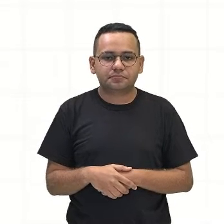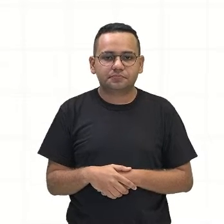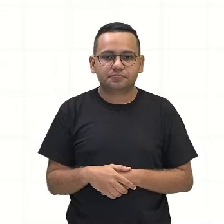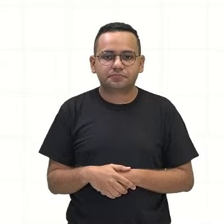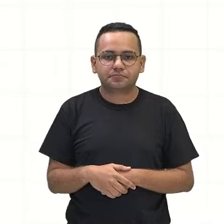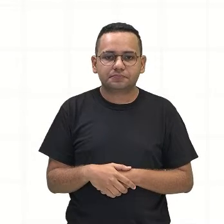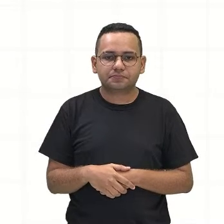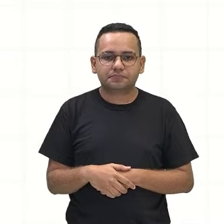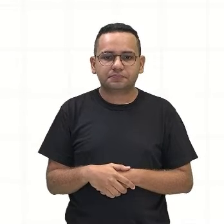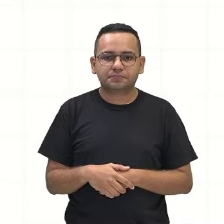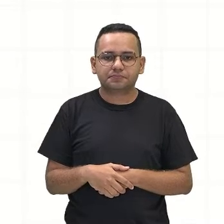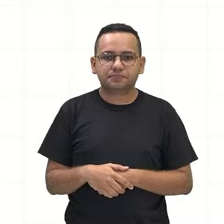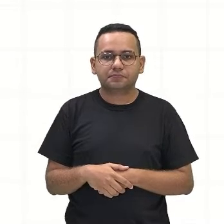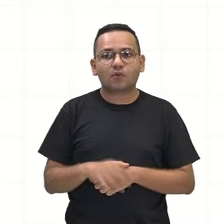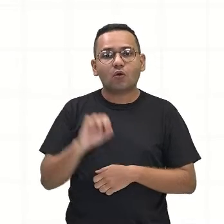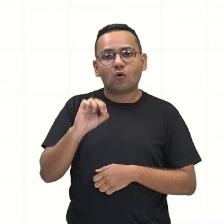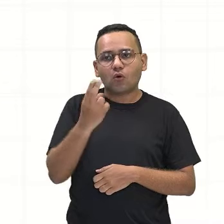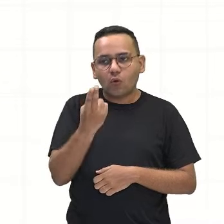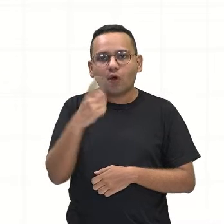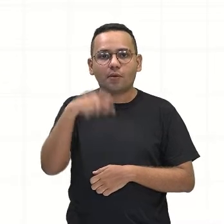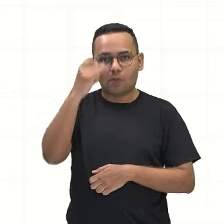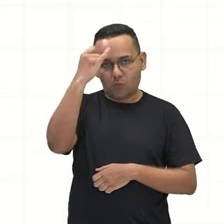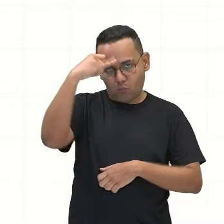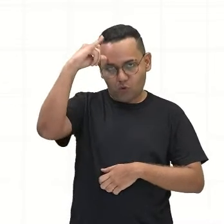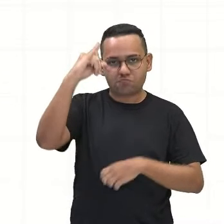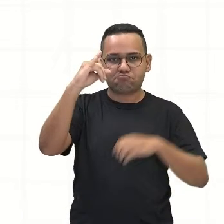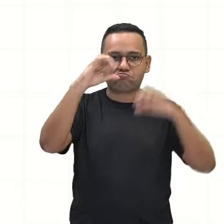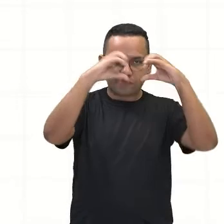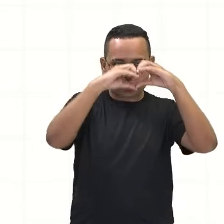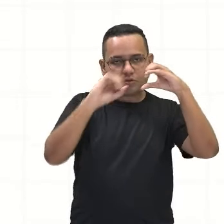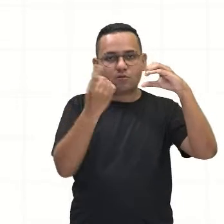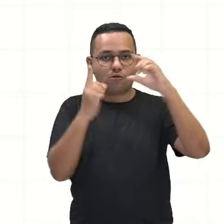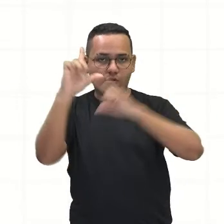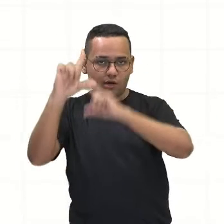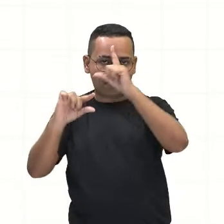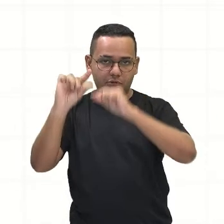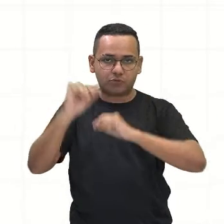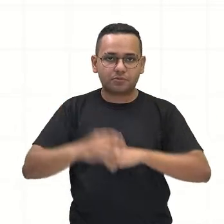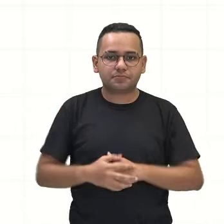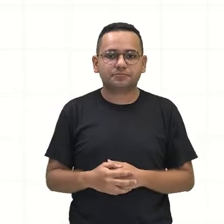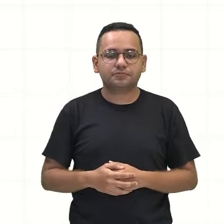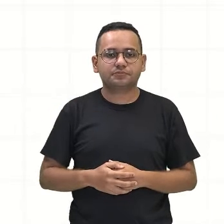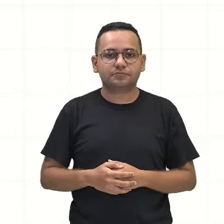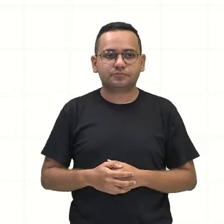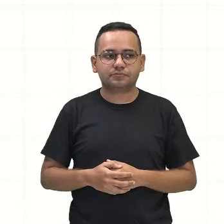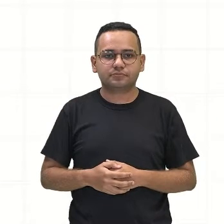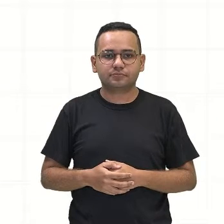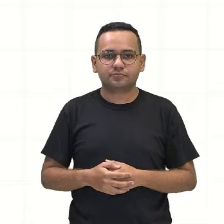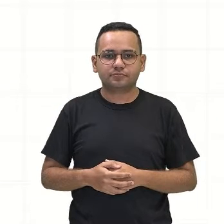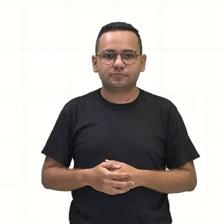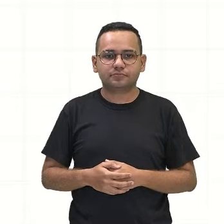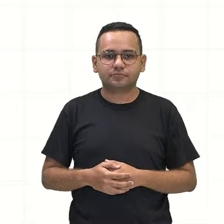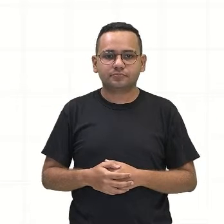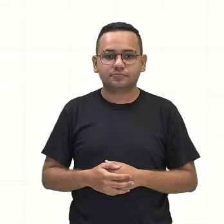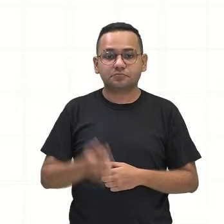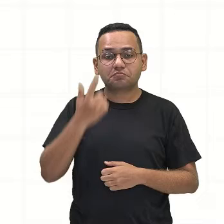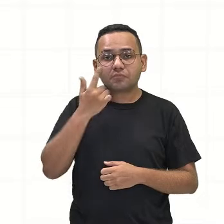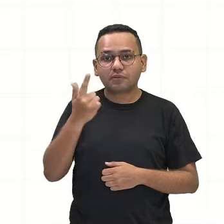é garantido, é caprichoso. Então, no boi-bumbá, 40. E vejam que o 40